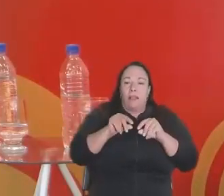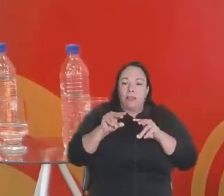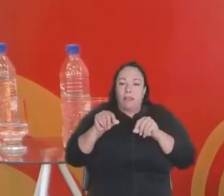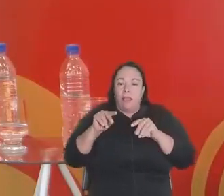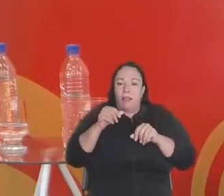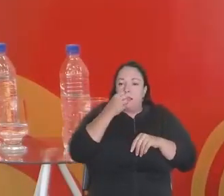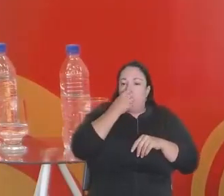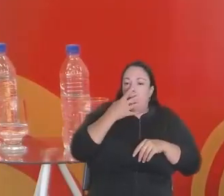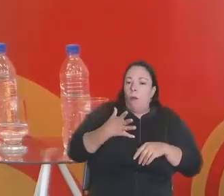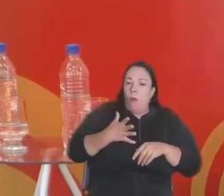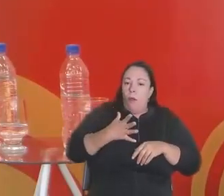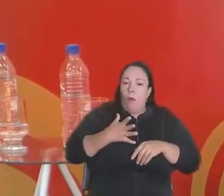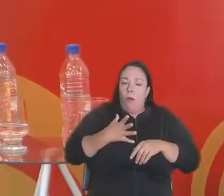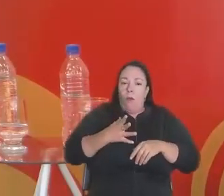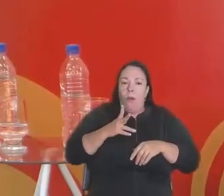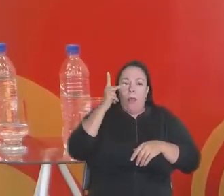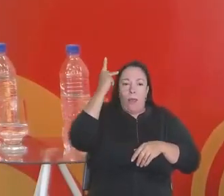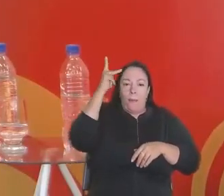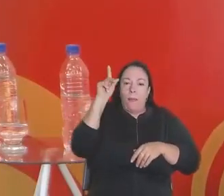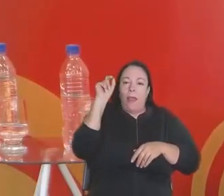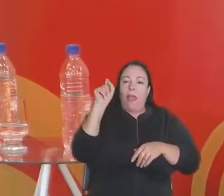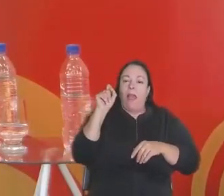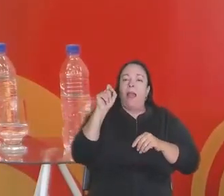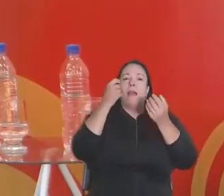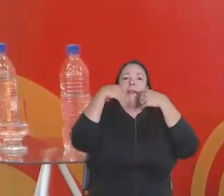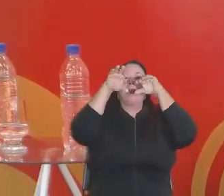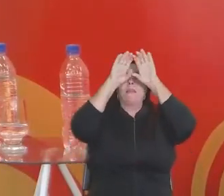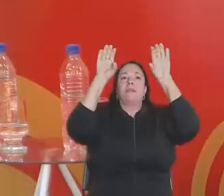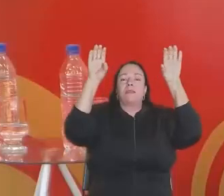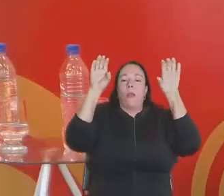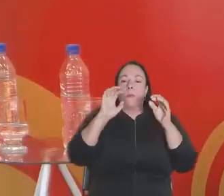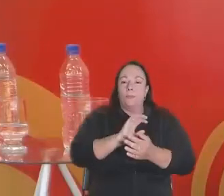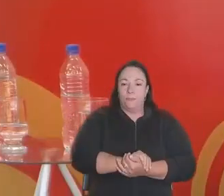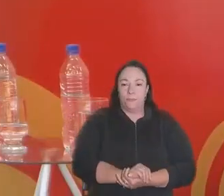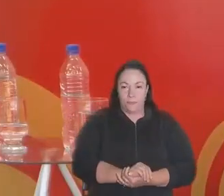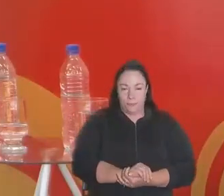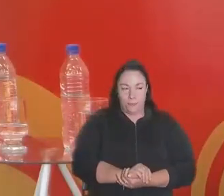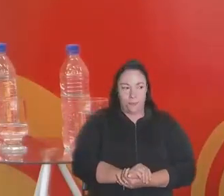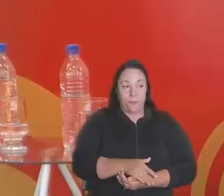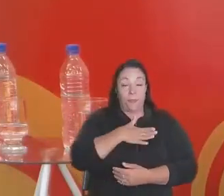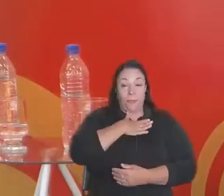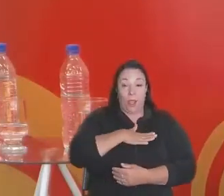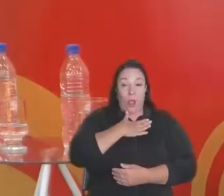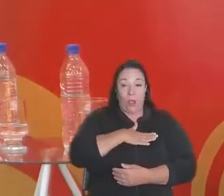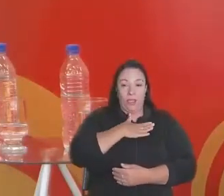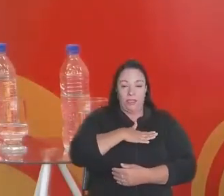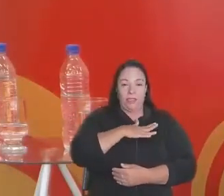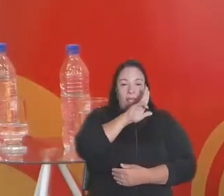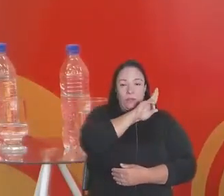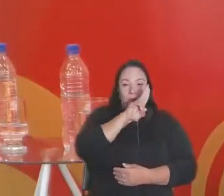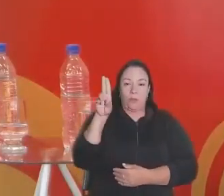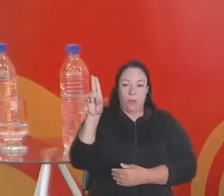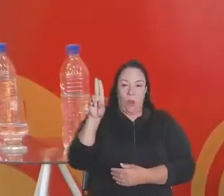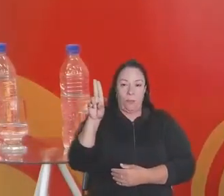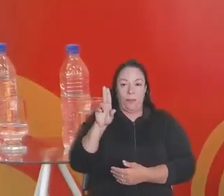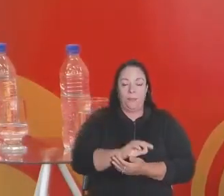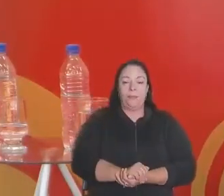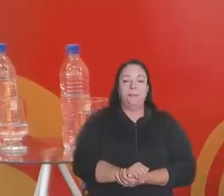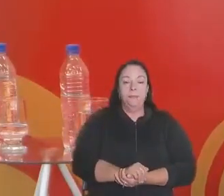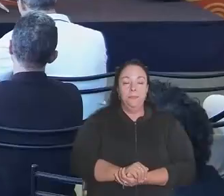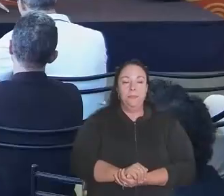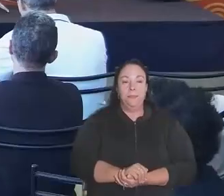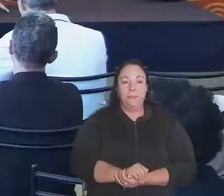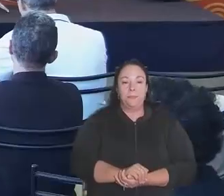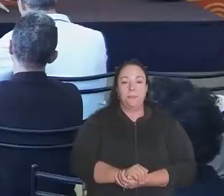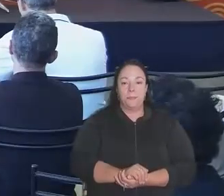aí falou, vamos colocar o nome de praquecel. Então, foi assim. Gostei do nome. E gostei muito, mas nós vamos falar sobre